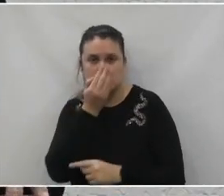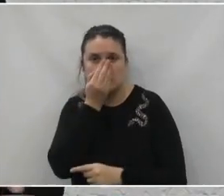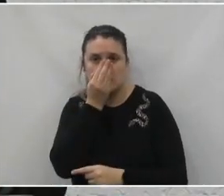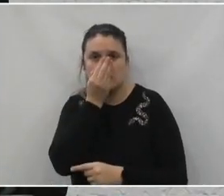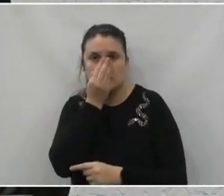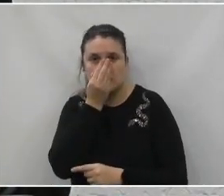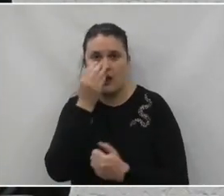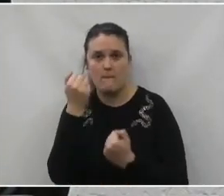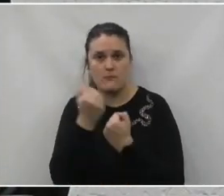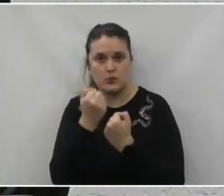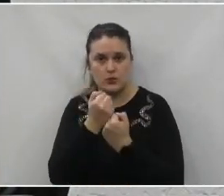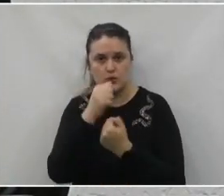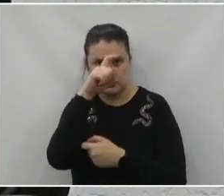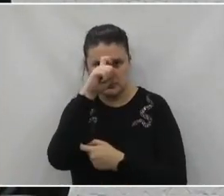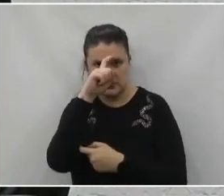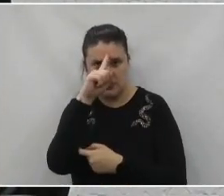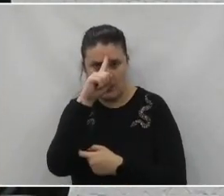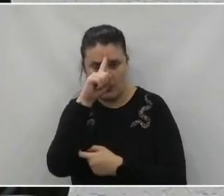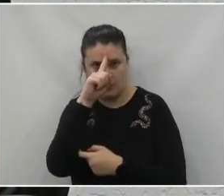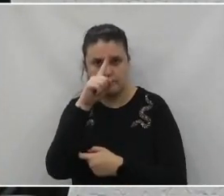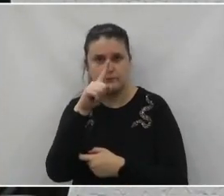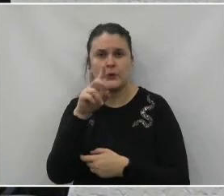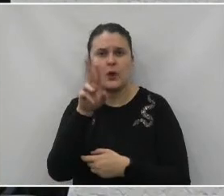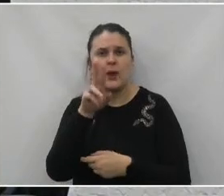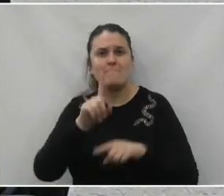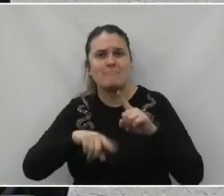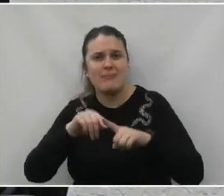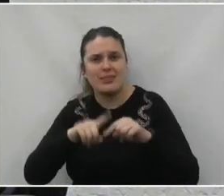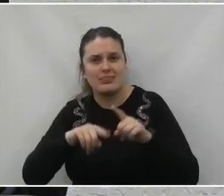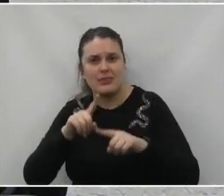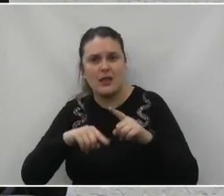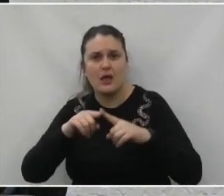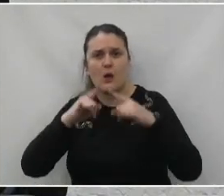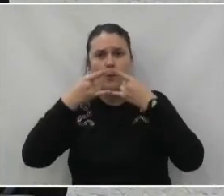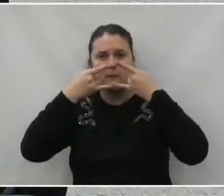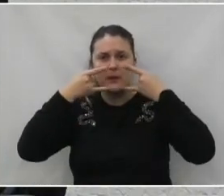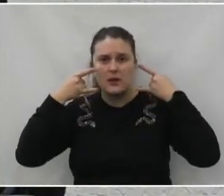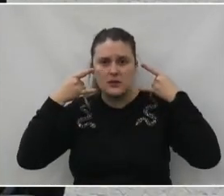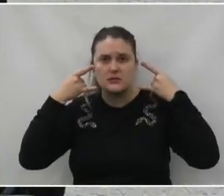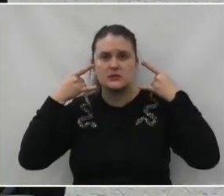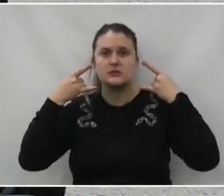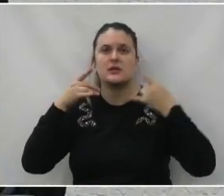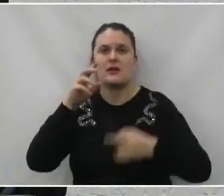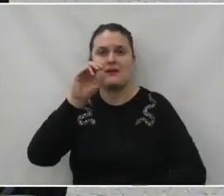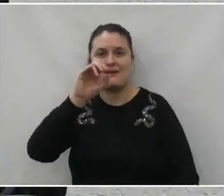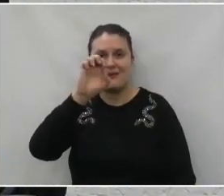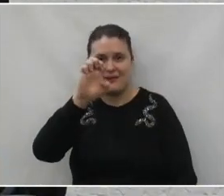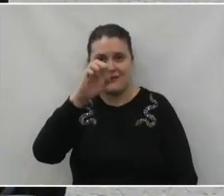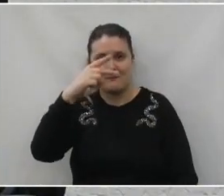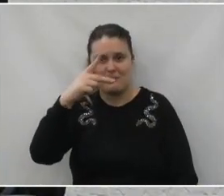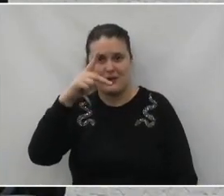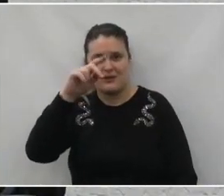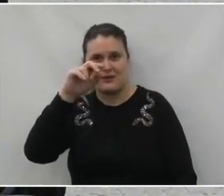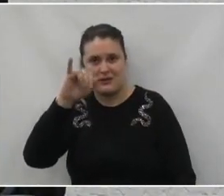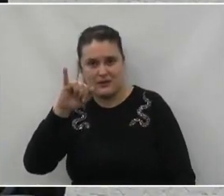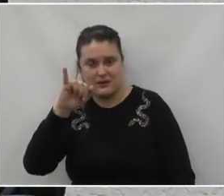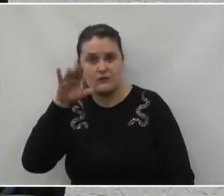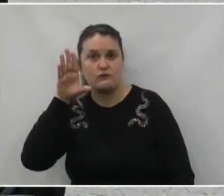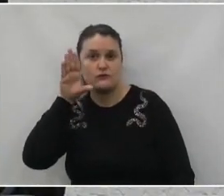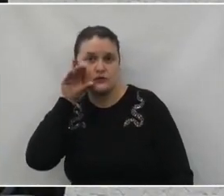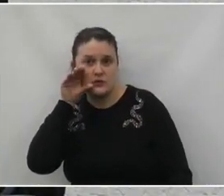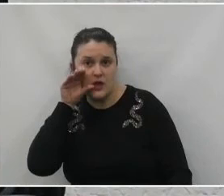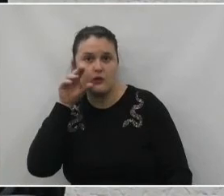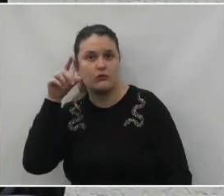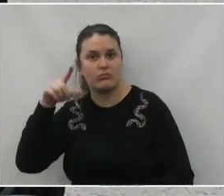município? Quanto aos equipamentos de proteção individual, EPIs, aos servidores que